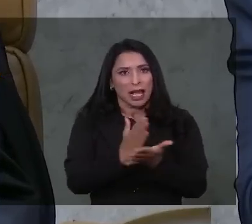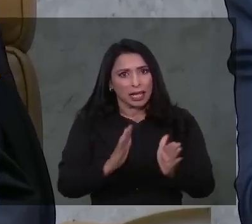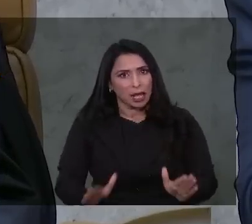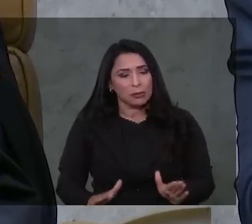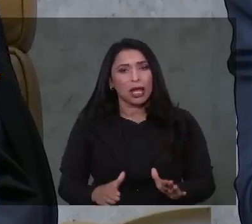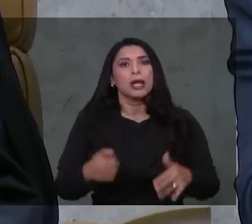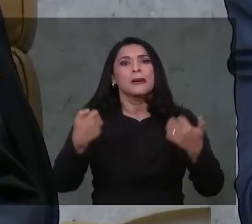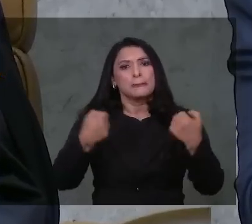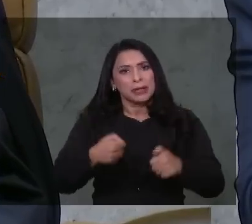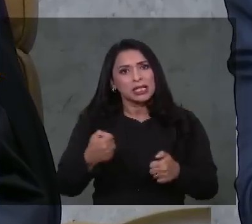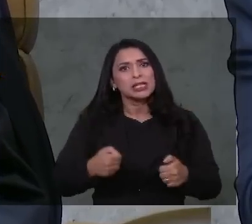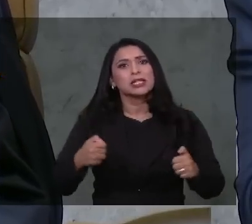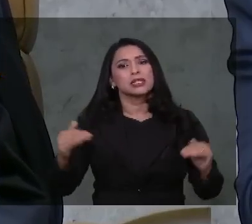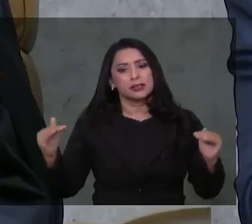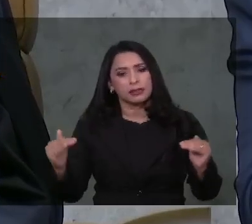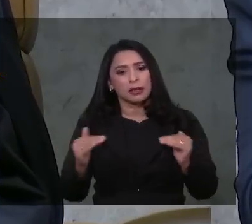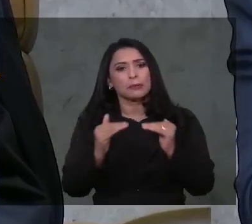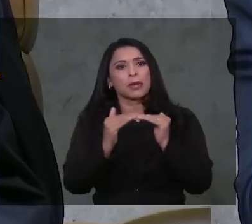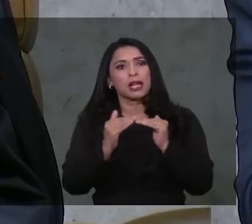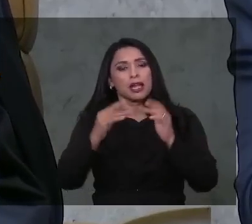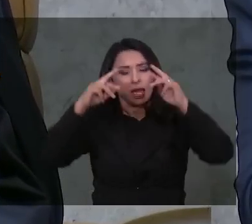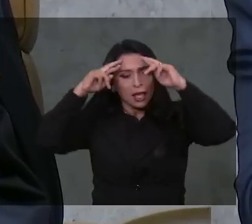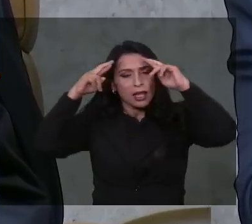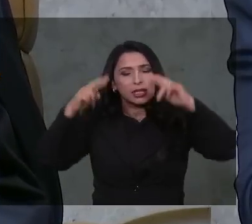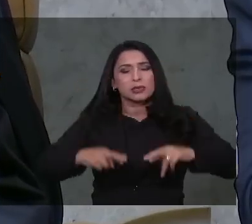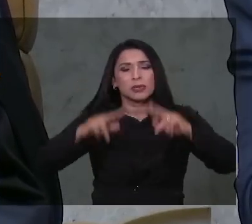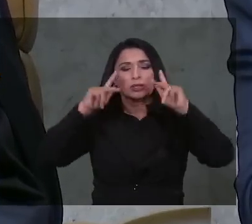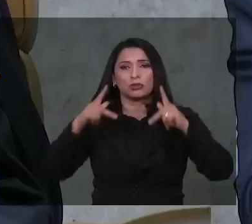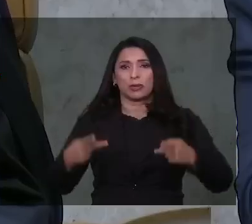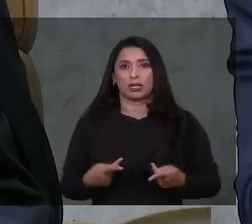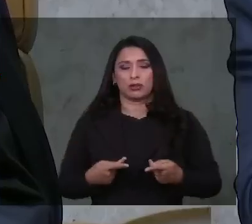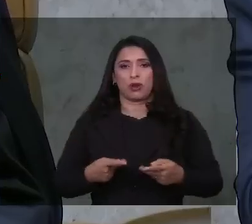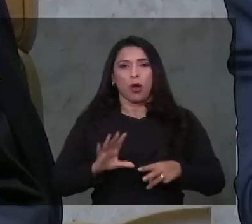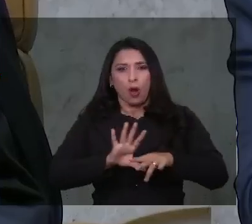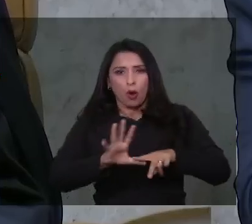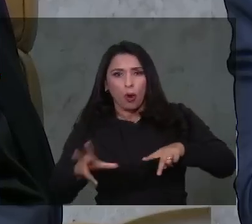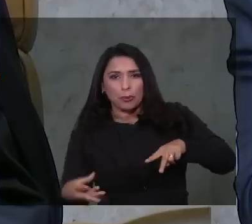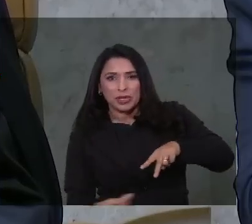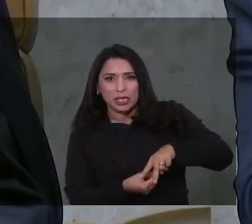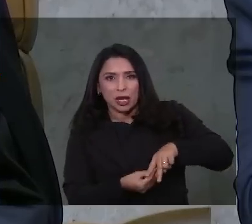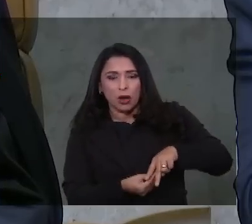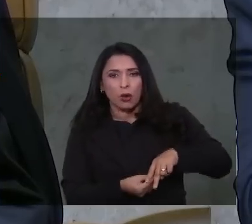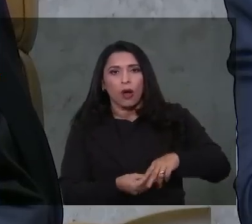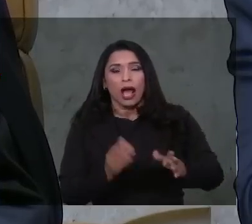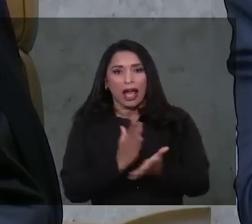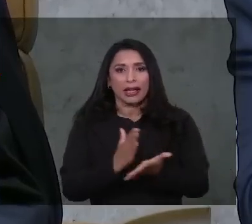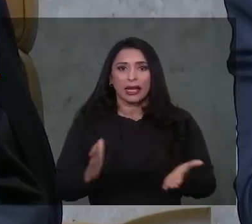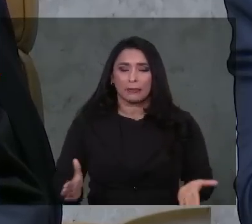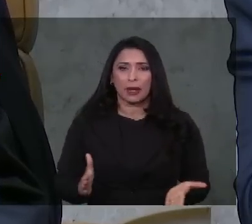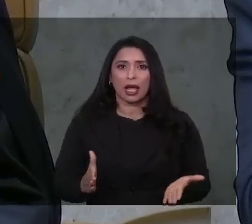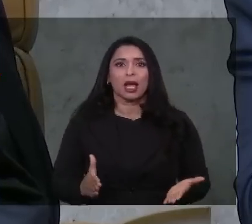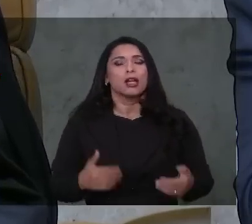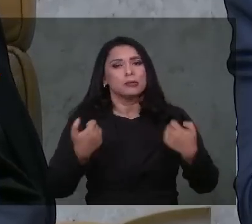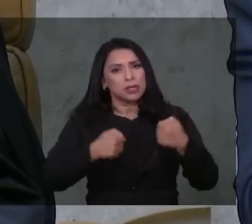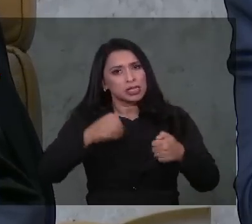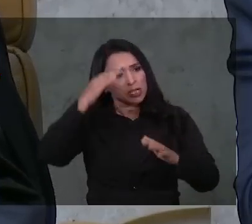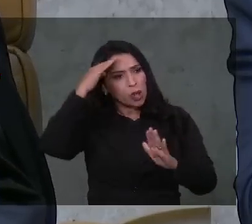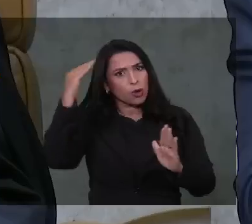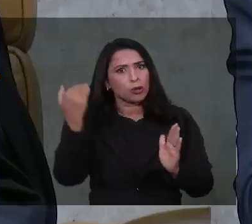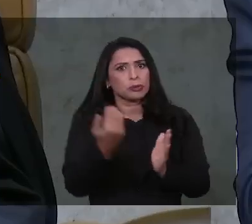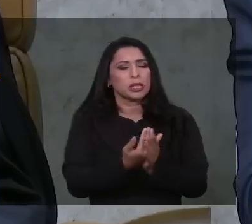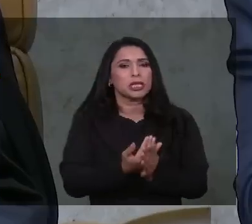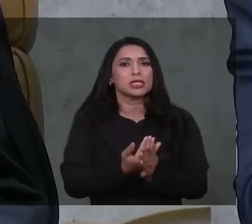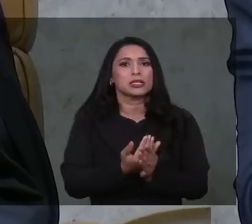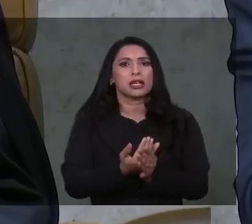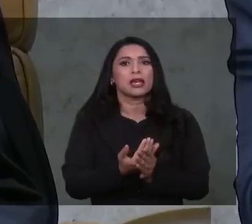aos direitos humanos. O enfrentamento à corrupção não é incompatível com o devido processo legal. Estamos todos no